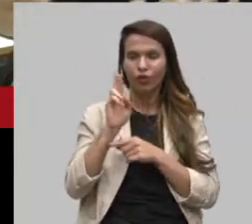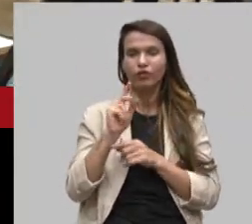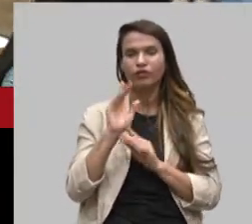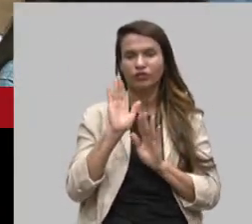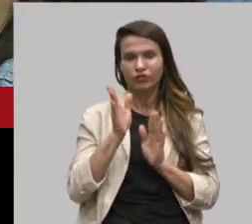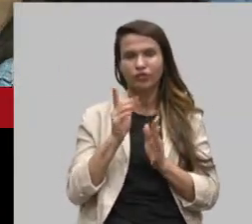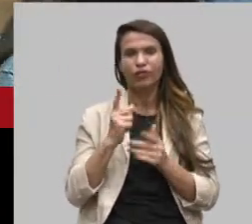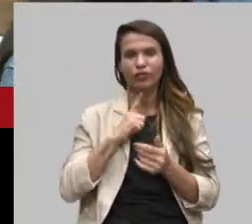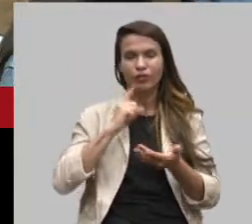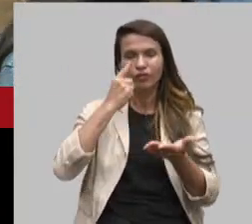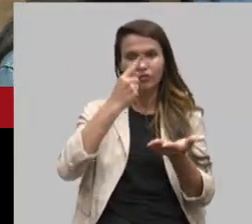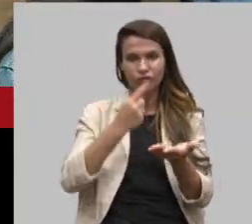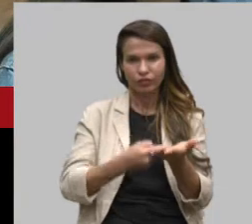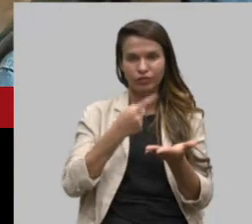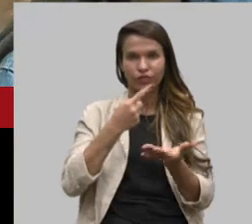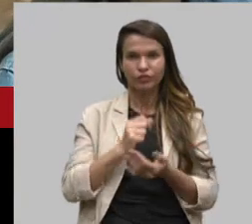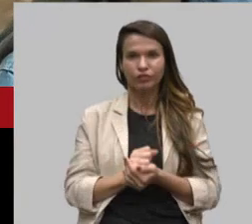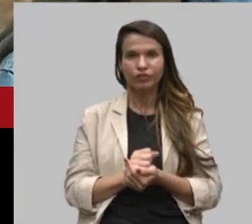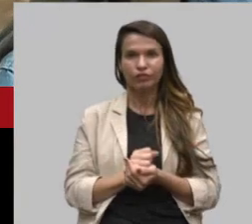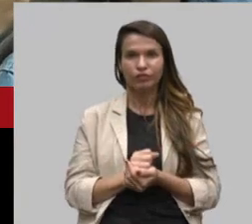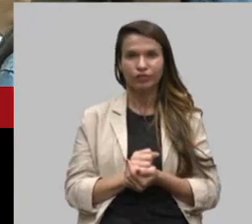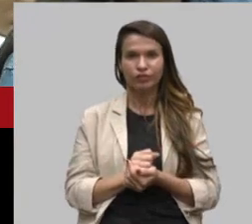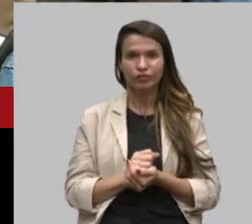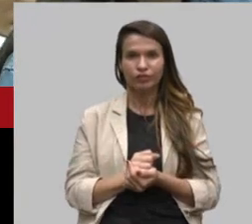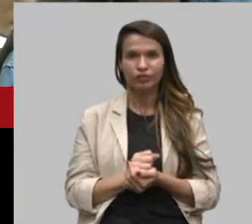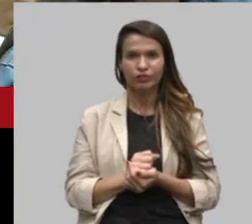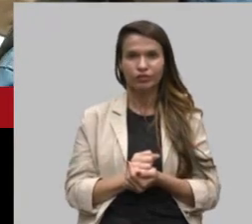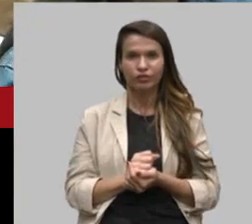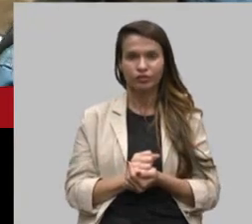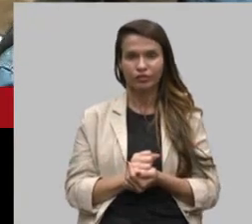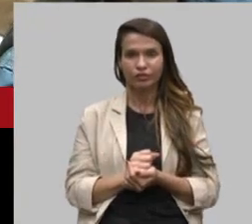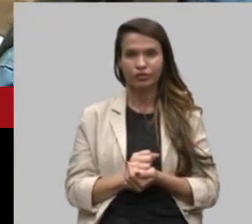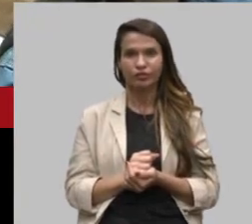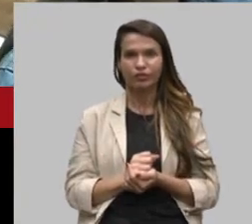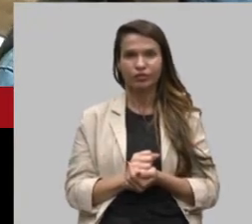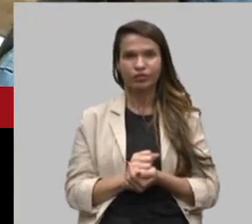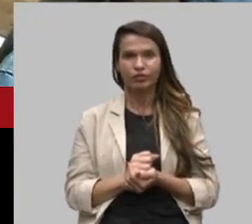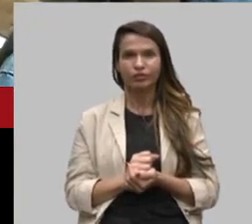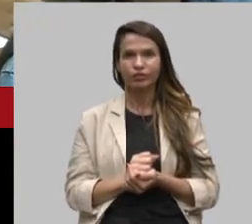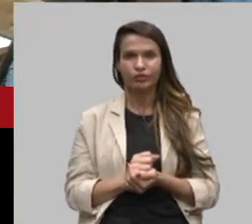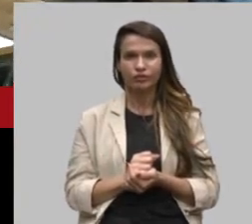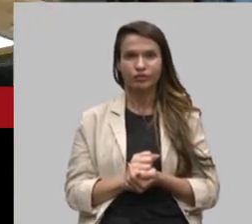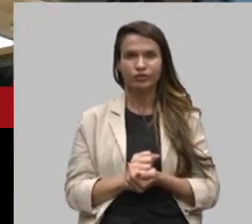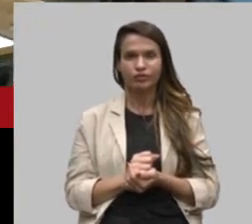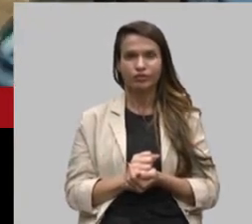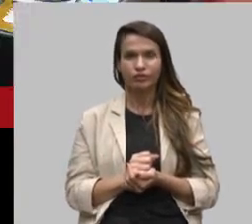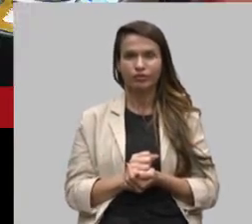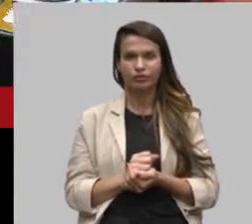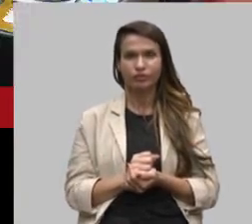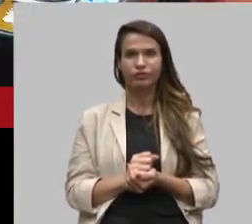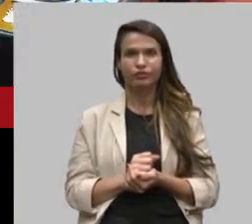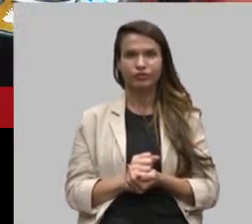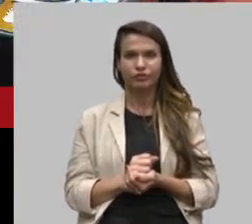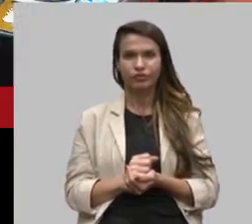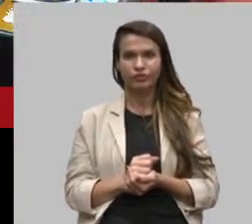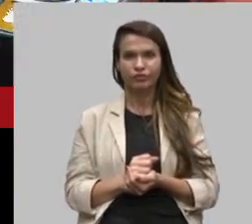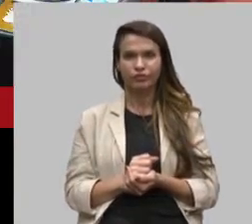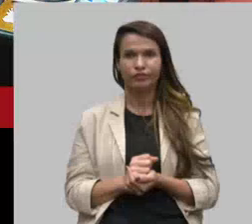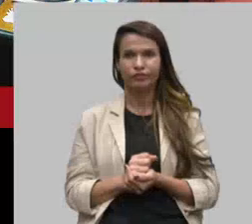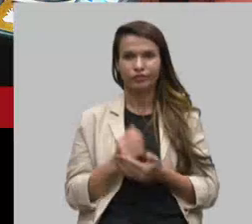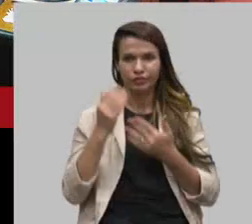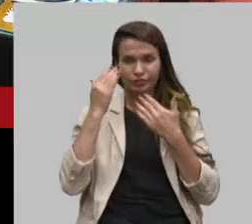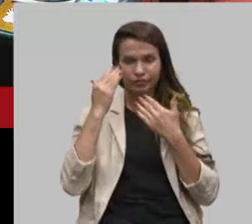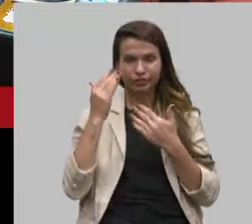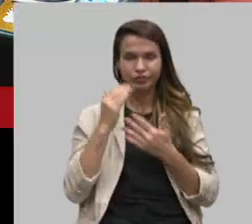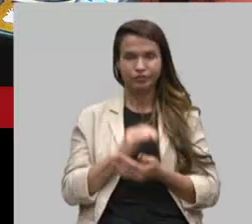foi aplicada uma lei igual que ao aplicar essa lei similar obt os resultados tá bom obrigado obrigada